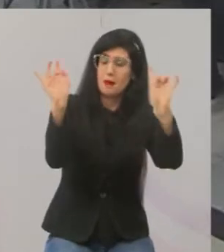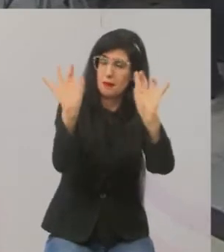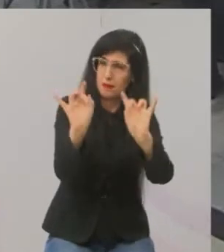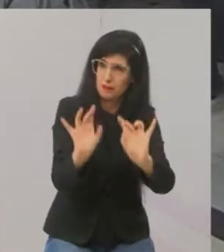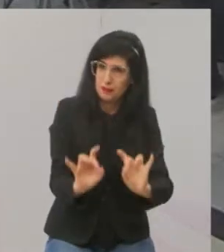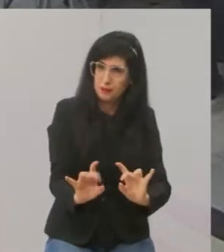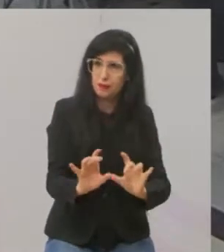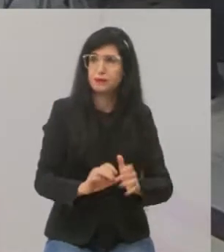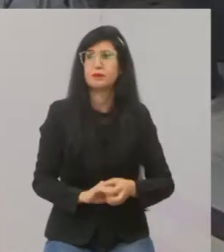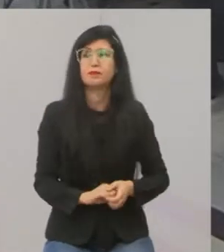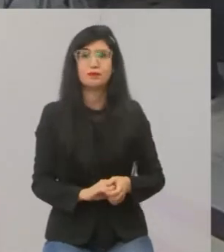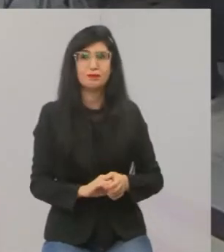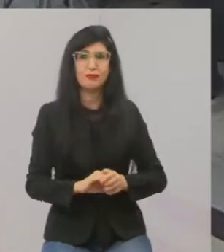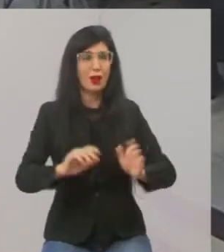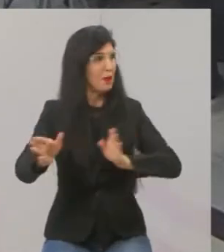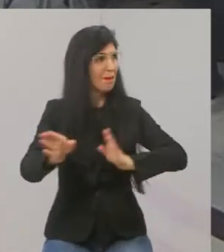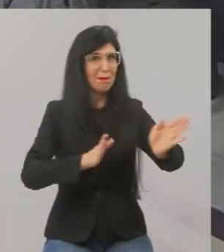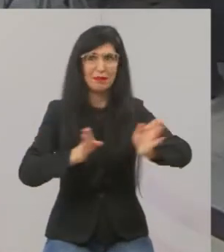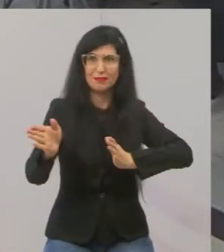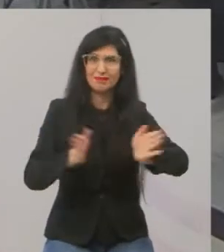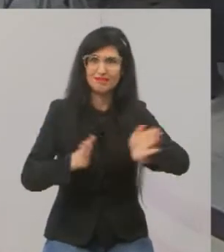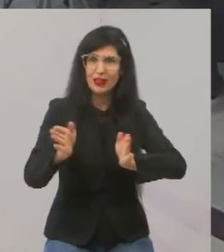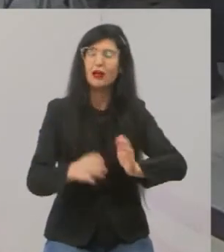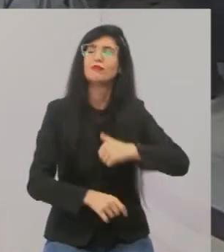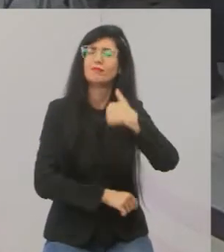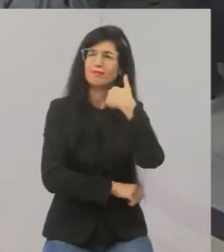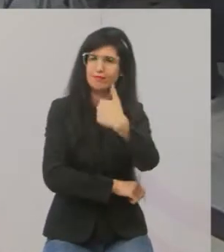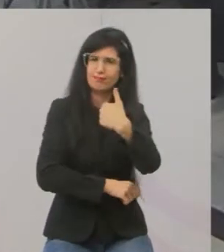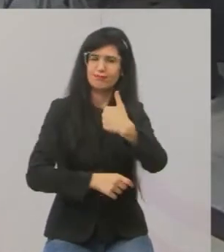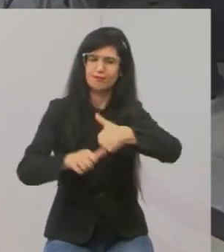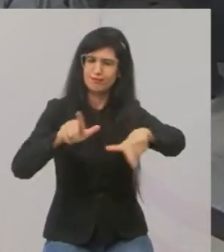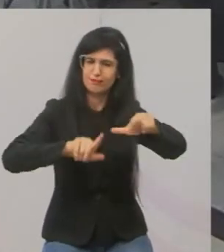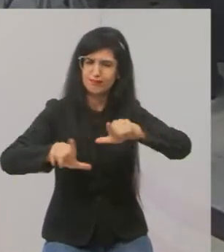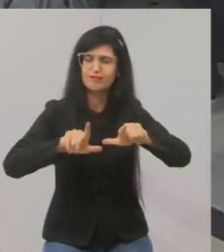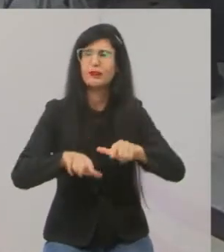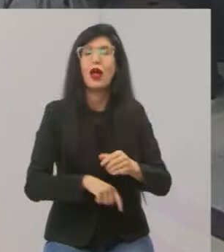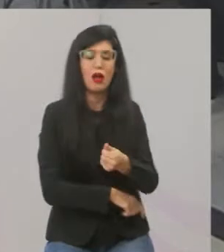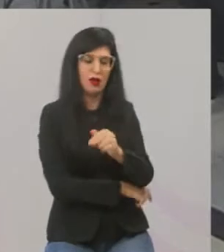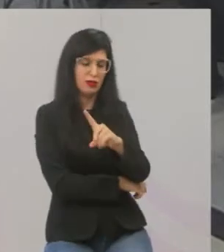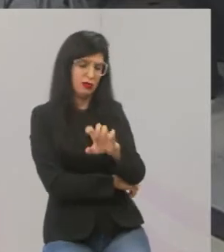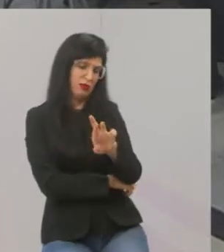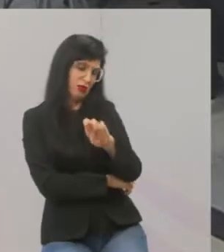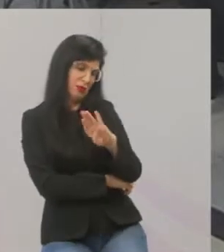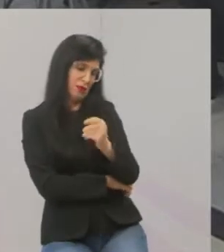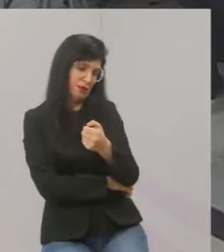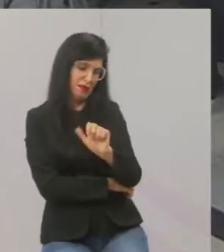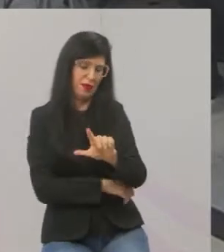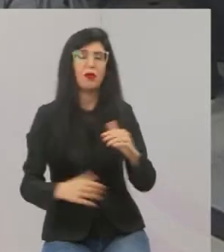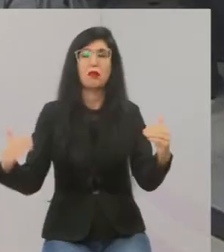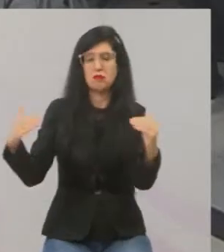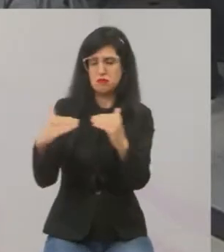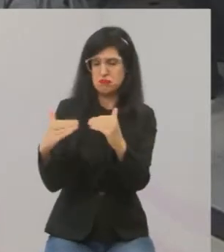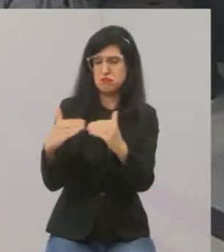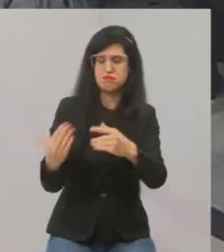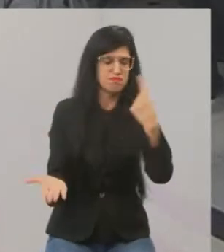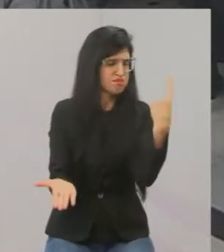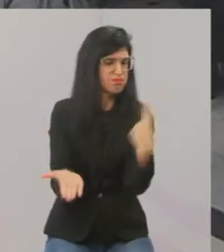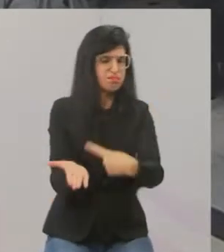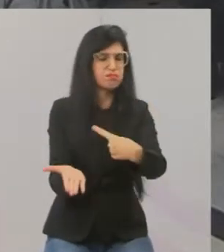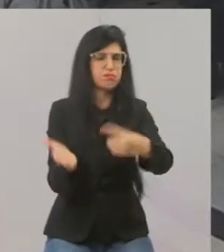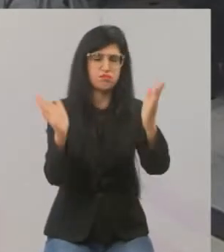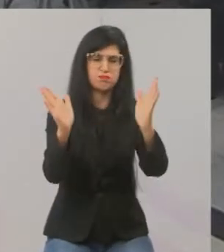sua titularidade do mandato, o senhor Aderbal Sodré concordou em proferir o compromisso nesta